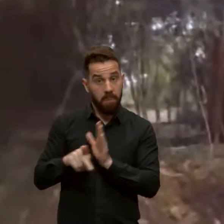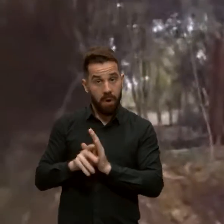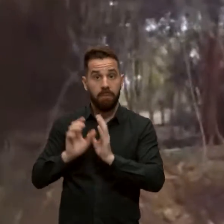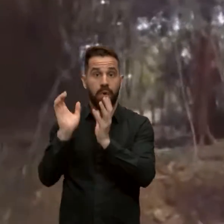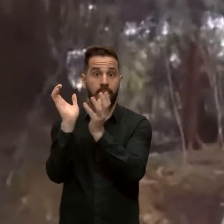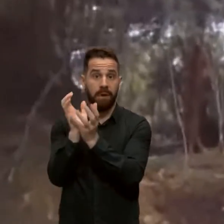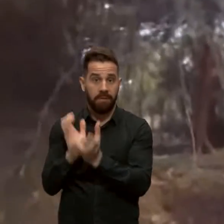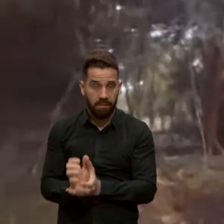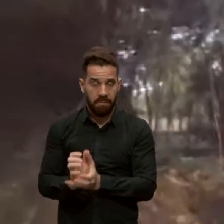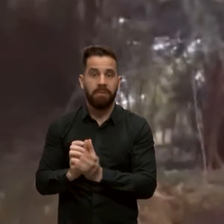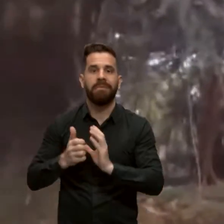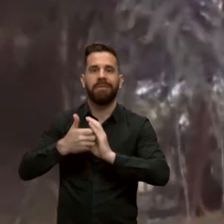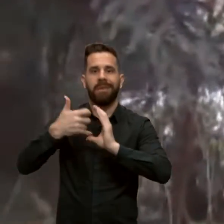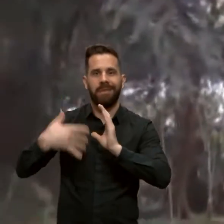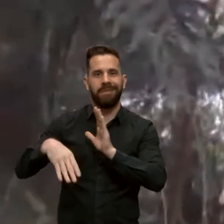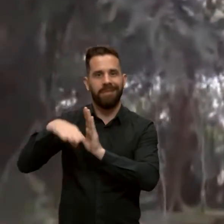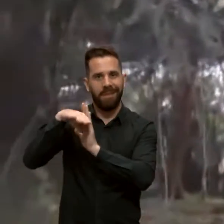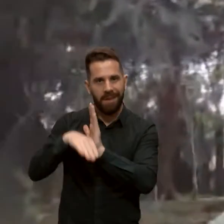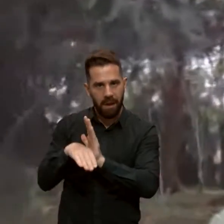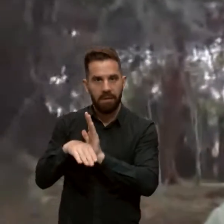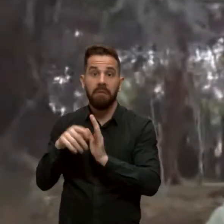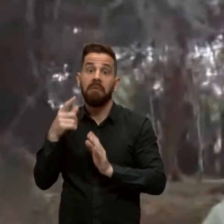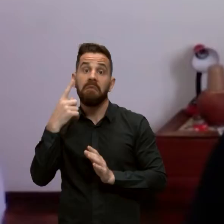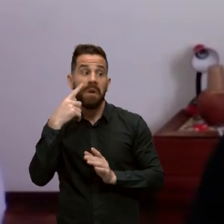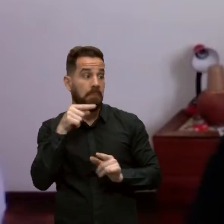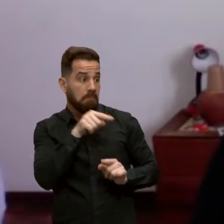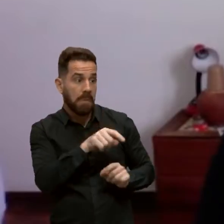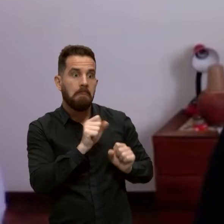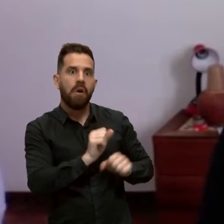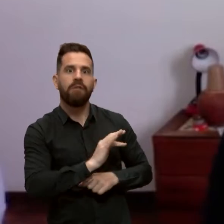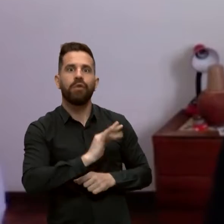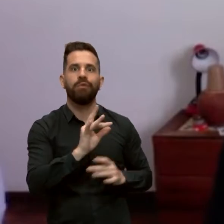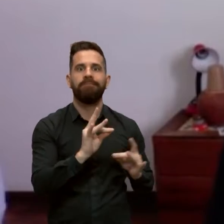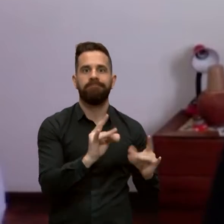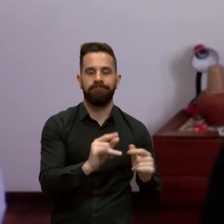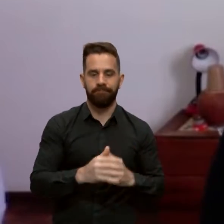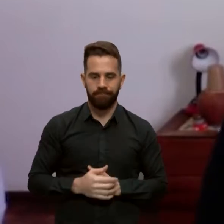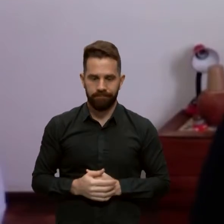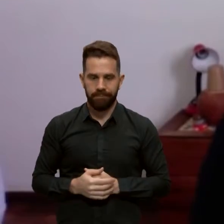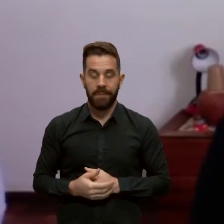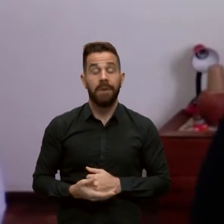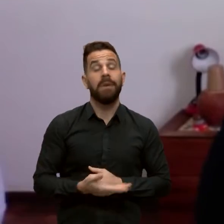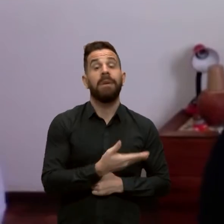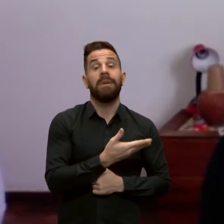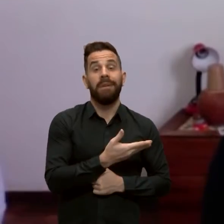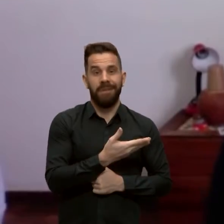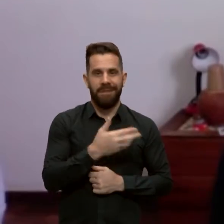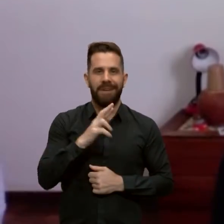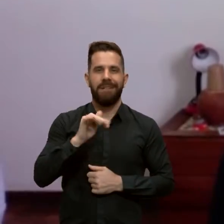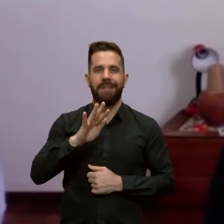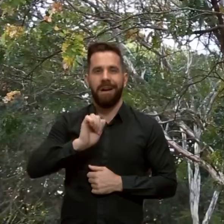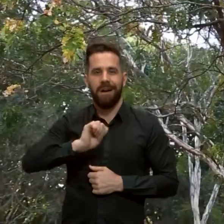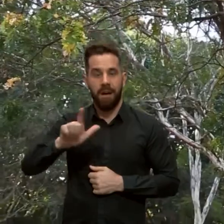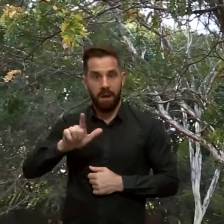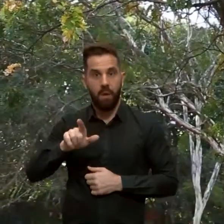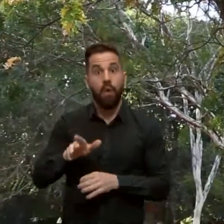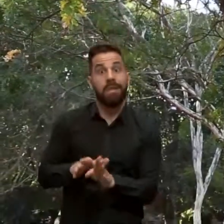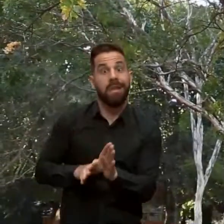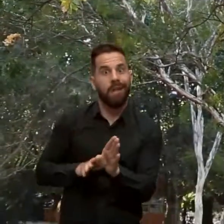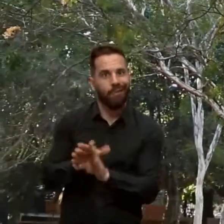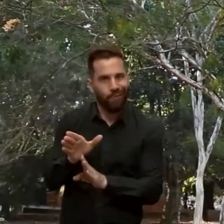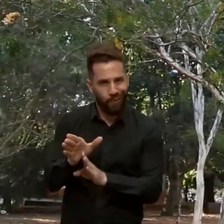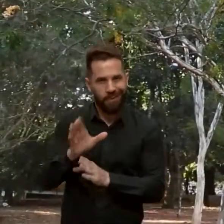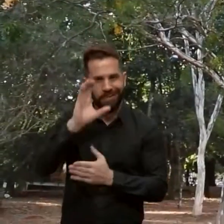que a gente utiliza para poder designar uma espécie como ameaçada. Rafael Loyola, orientador da tese de Bruno, destaca que um